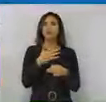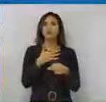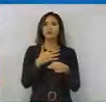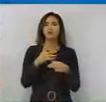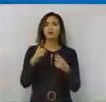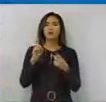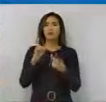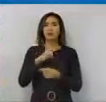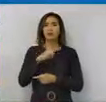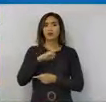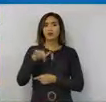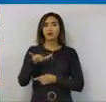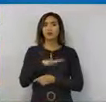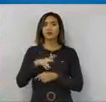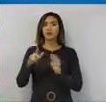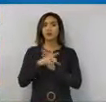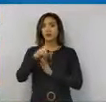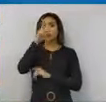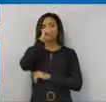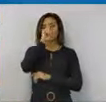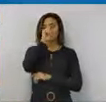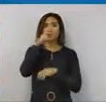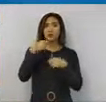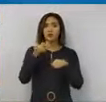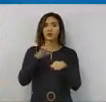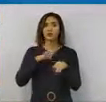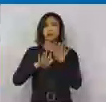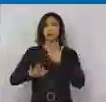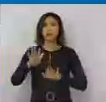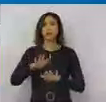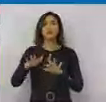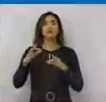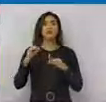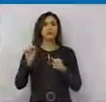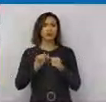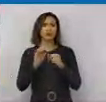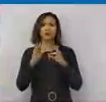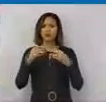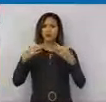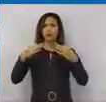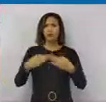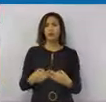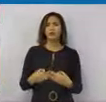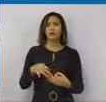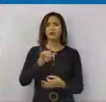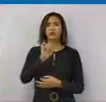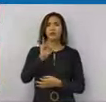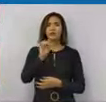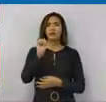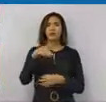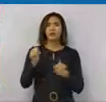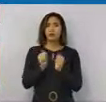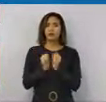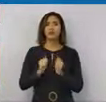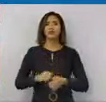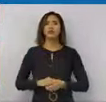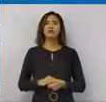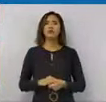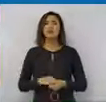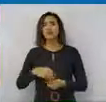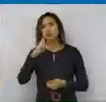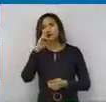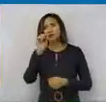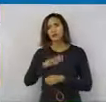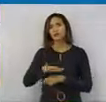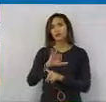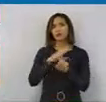Murucutu. E isso feito, claro, em toda a formalização com o IPHAN. Um fortalecimento da comunidade